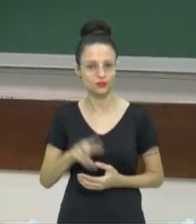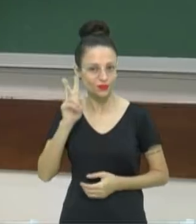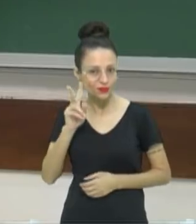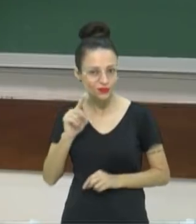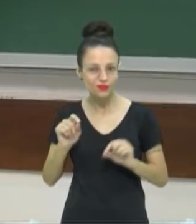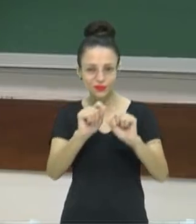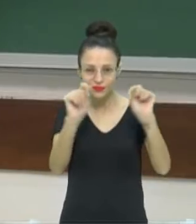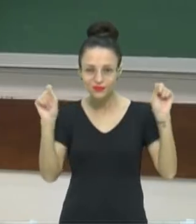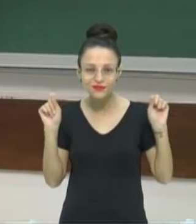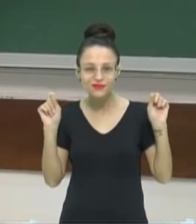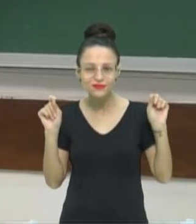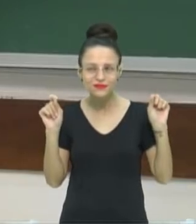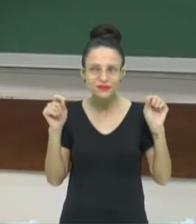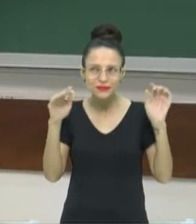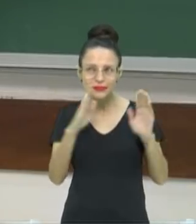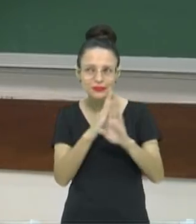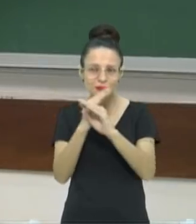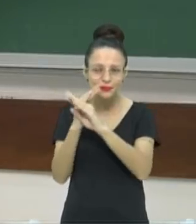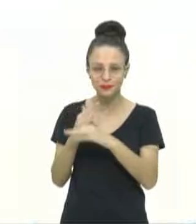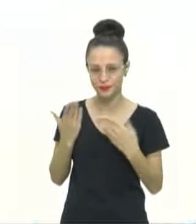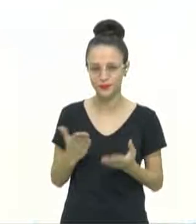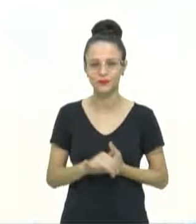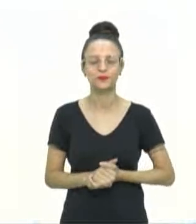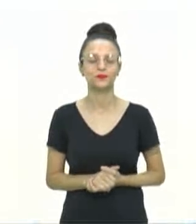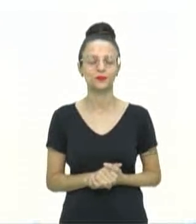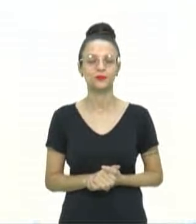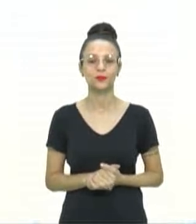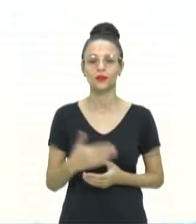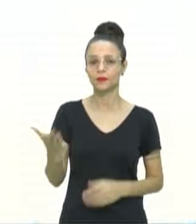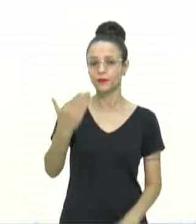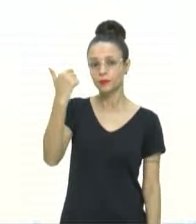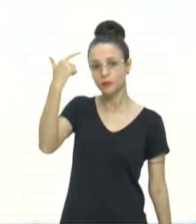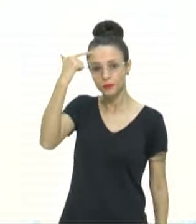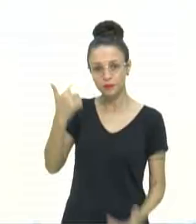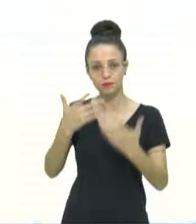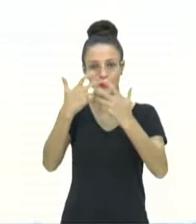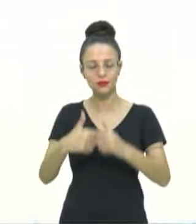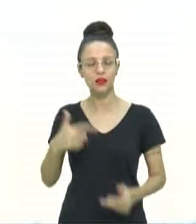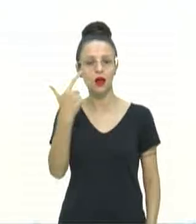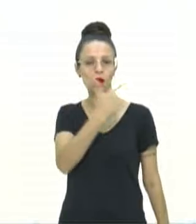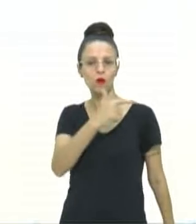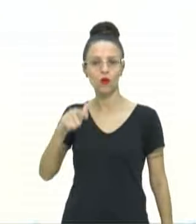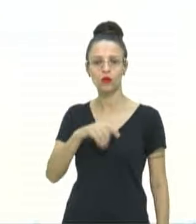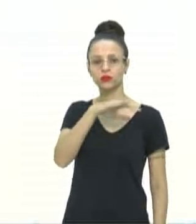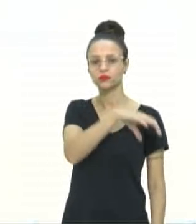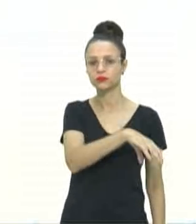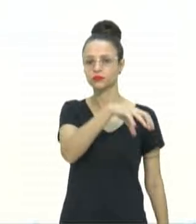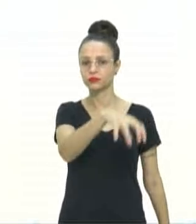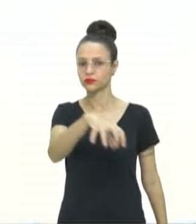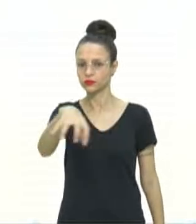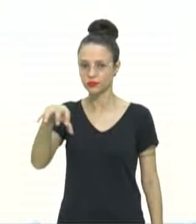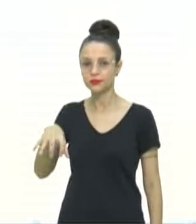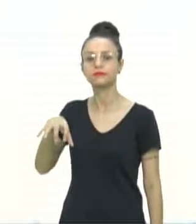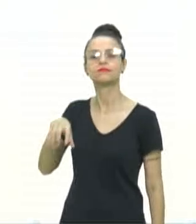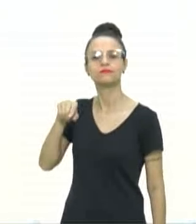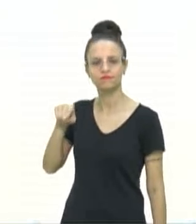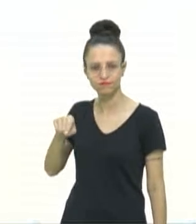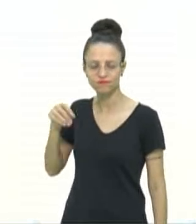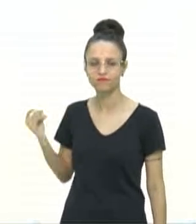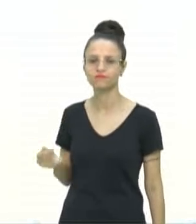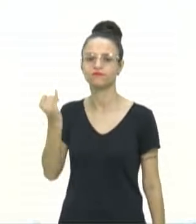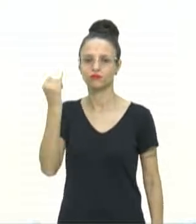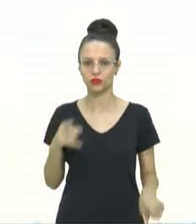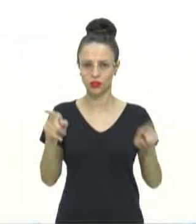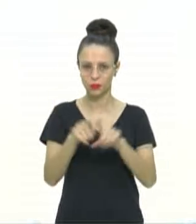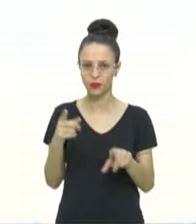quem estava meio perdido, né? E aí vamos pensar em outro setor que é importantíssimo